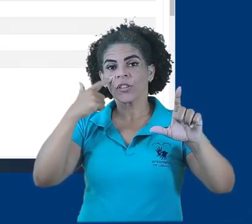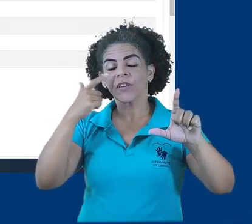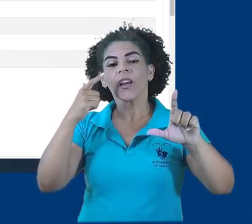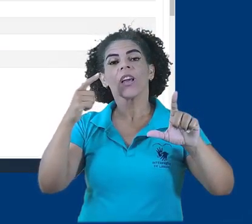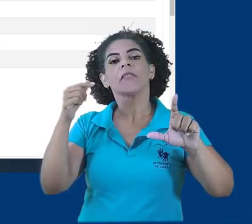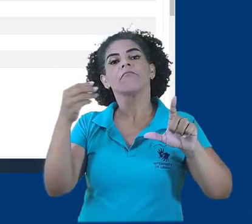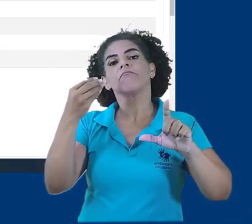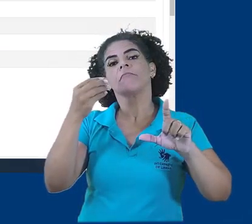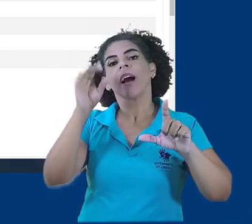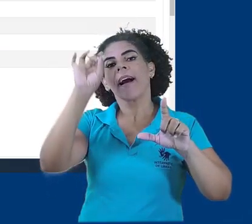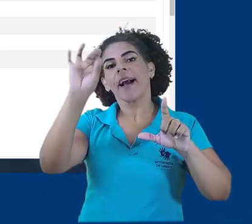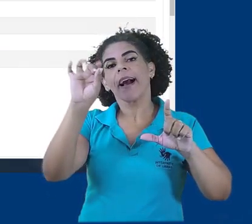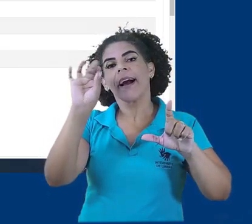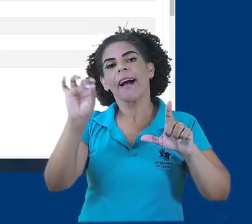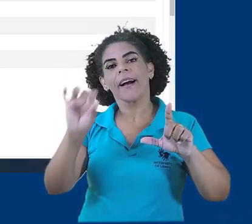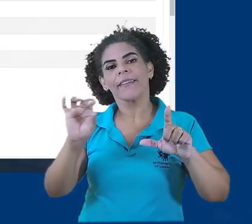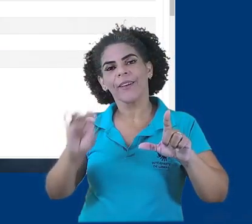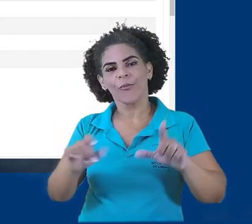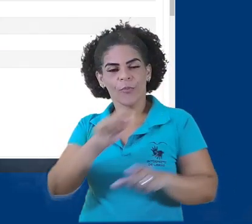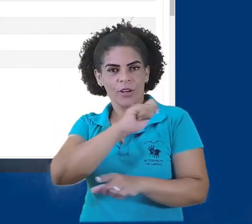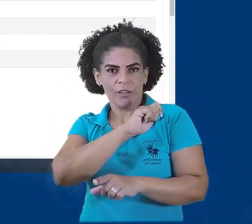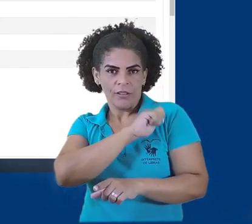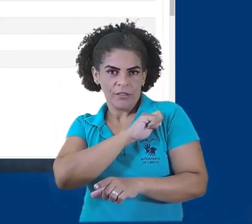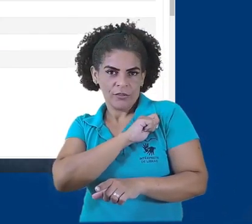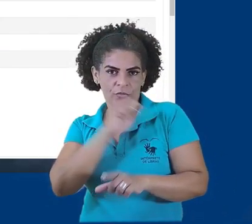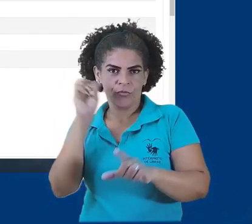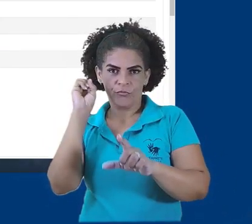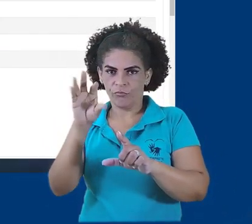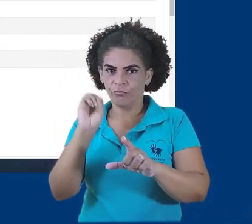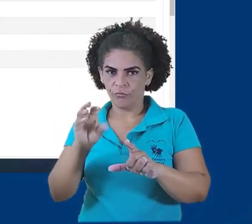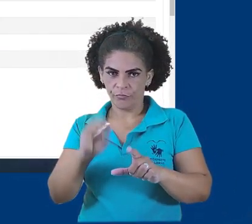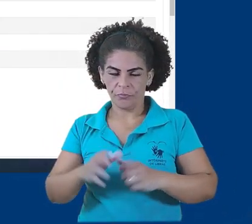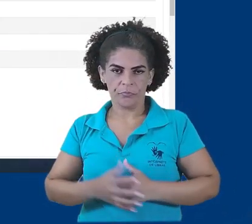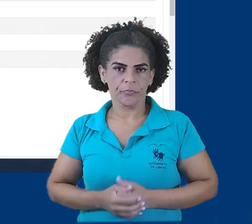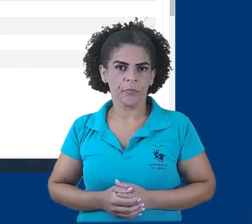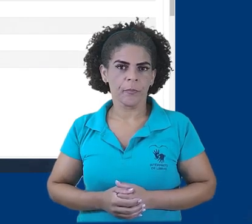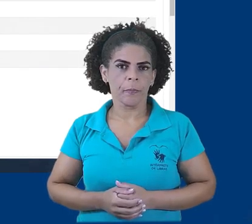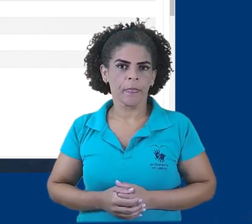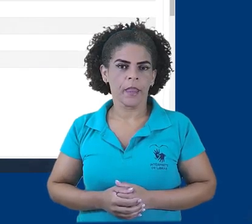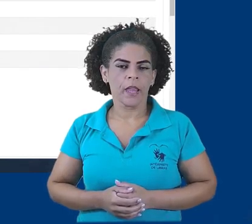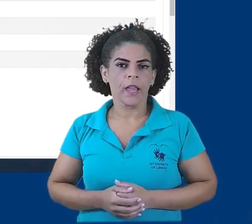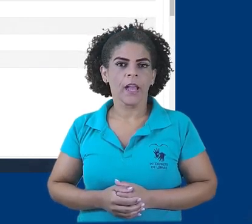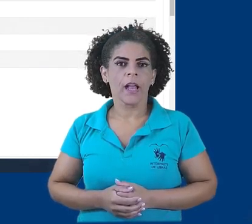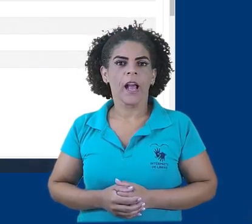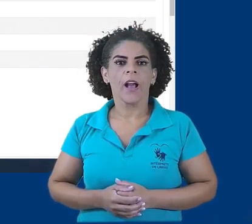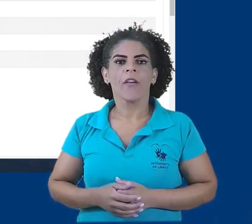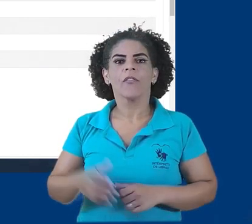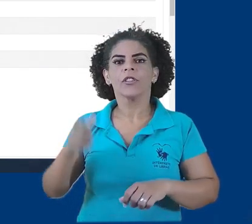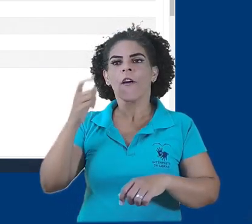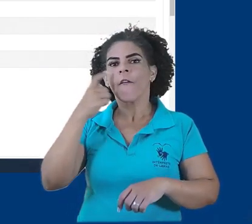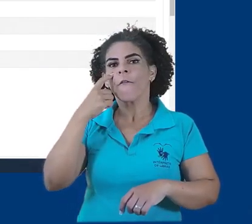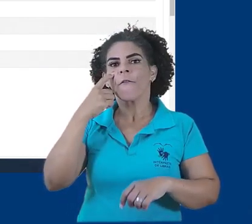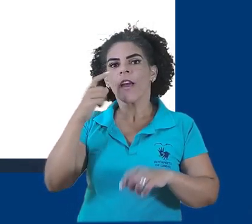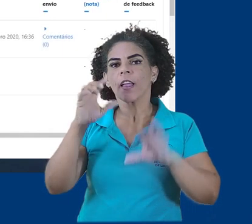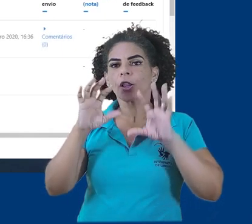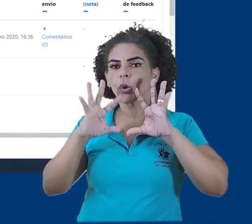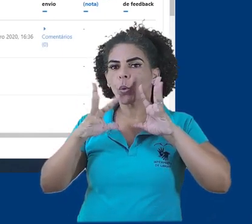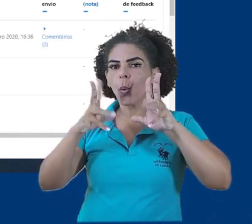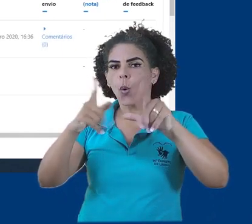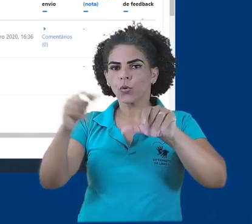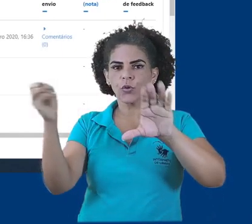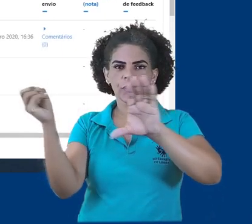poder ver o status de envio de cada uma das tarefas que os estudantes tem que enviar e quando sobre o botão todos